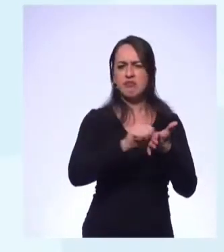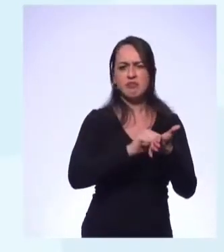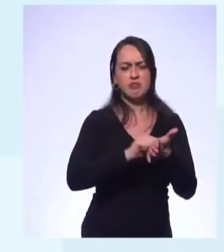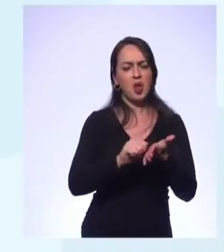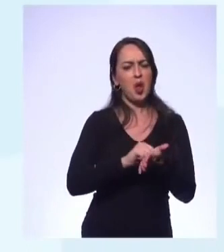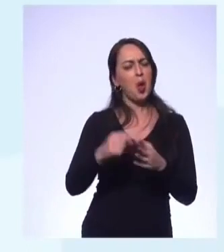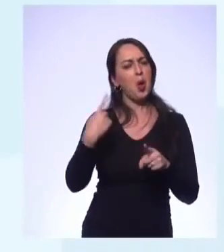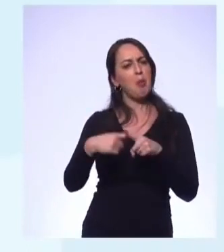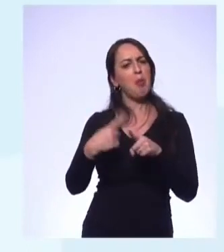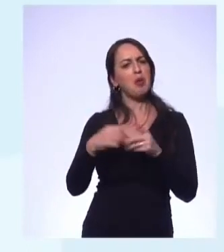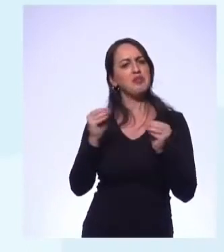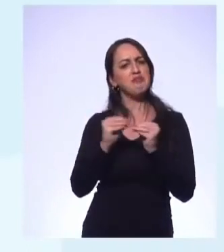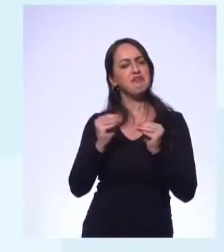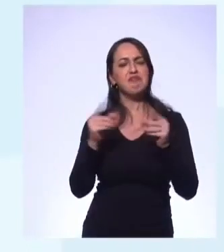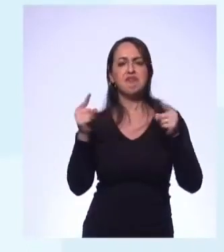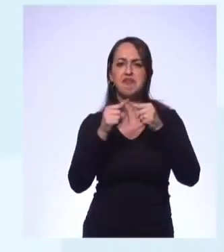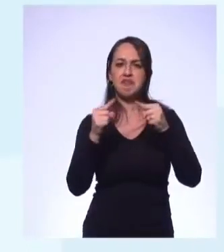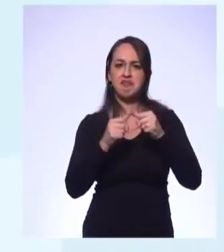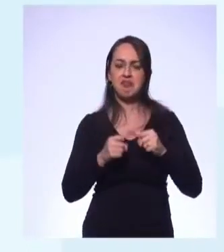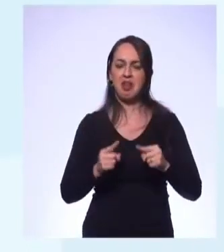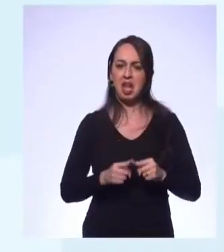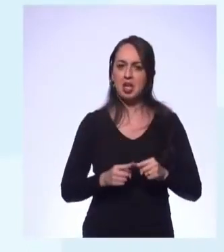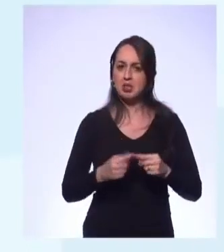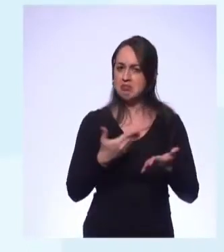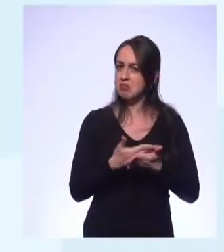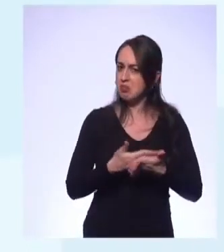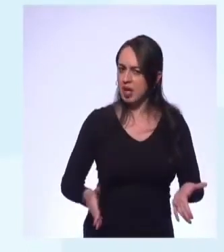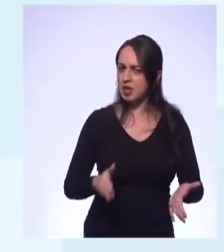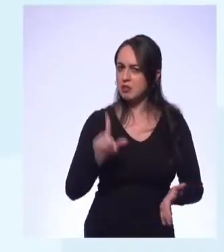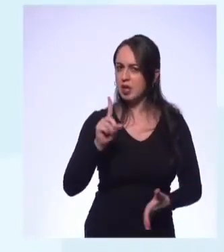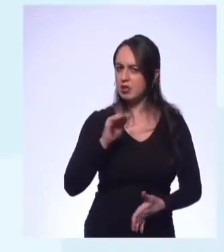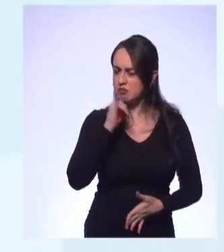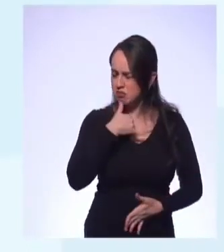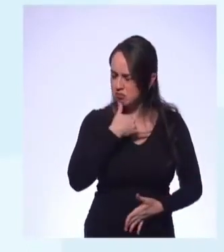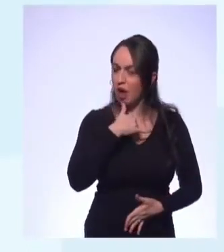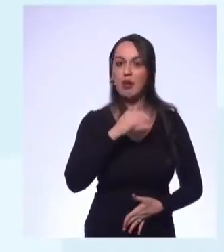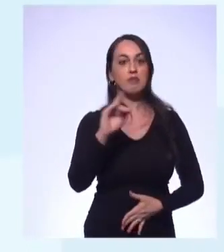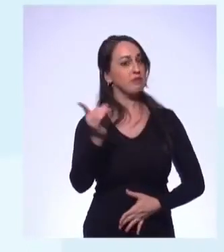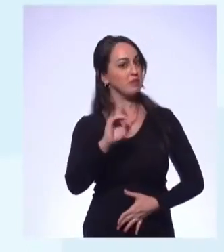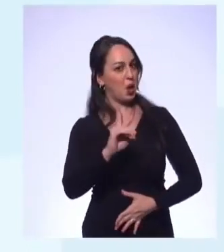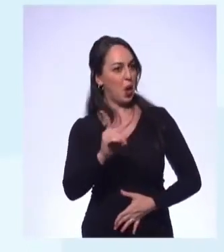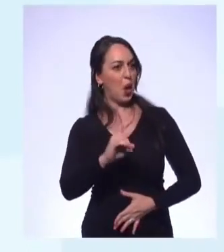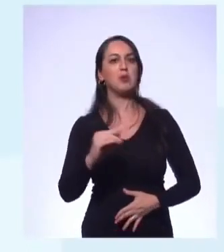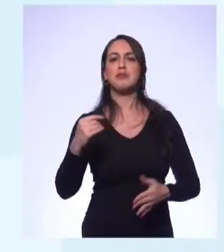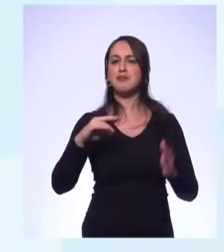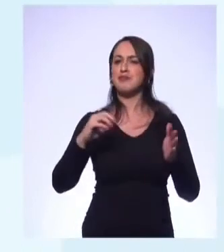se perde a batalha, mas não se desanima. Esse é o segredo que eleva a autoestima.